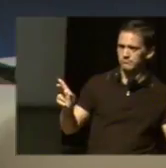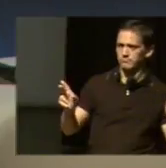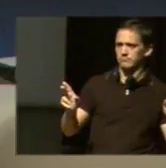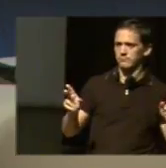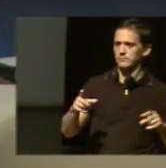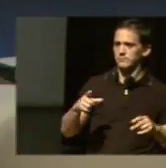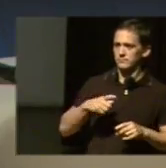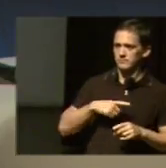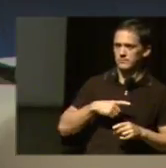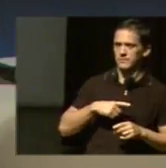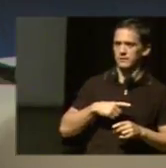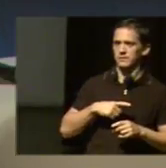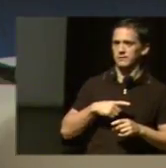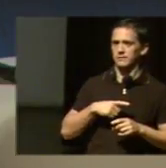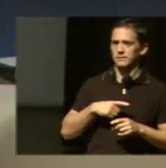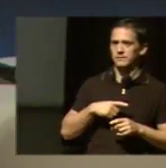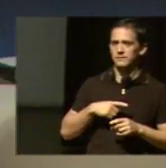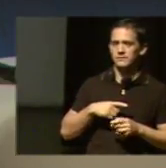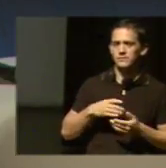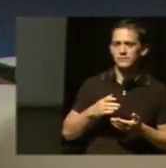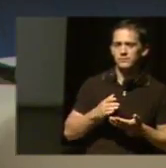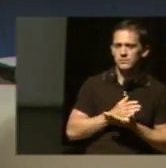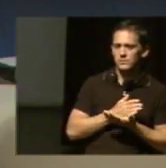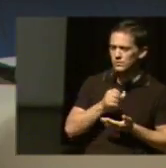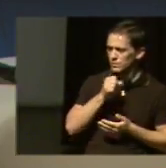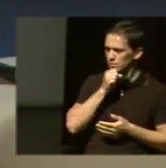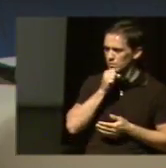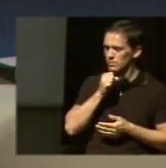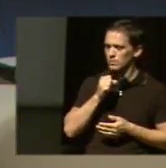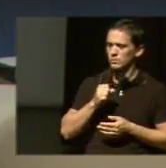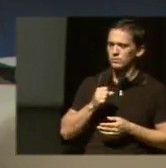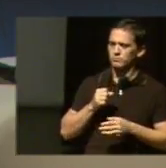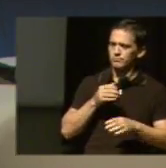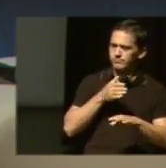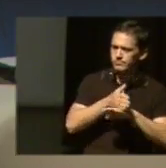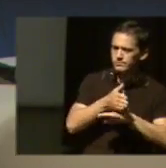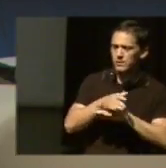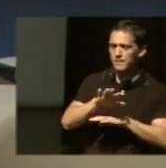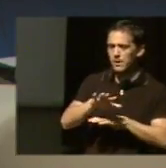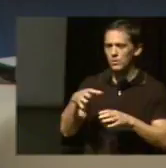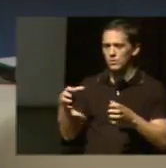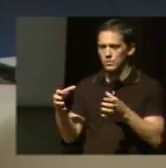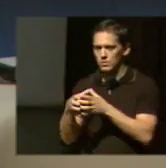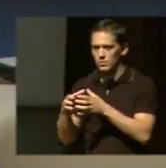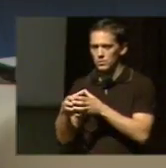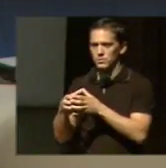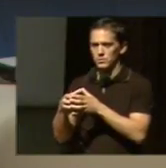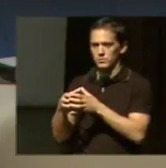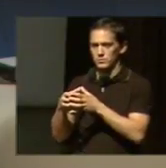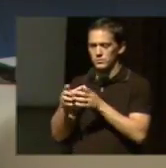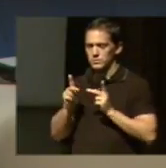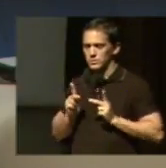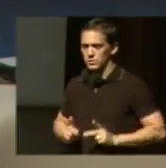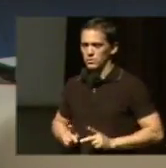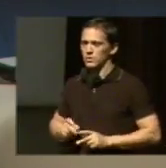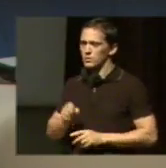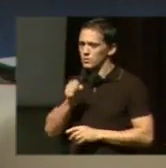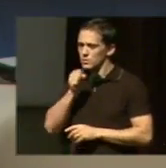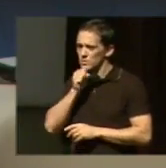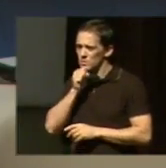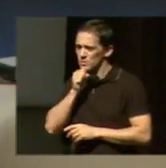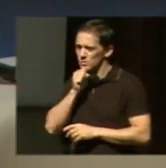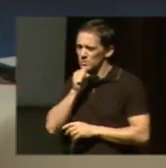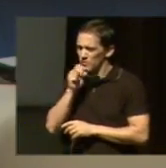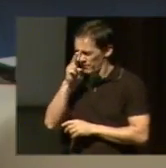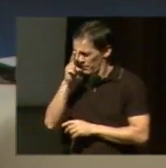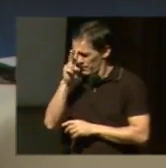idosas ativas, é ótimo. Mas também tem um grupo de pessoas idosas, um grupo de pessoas muito idosas,